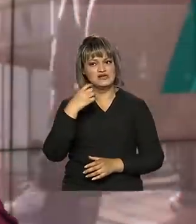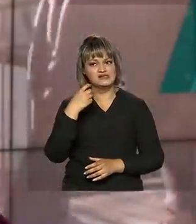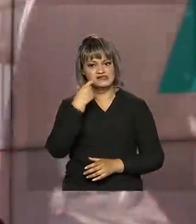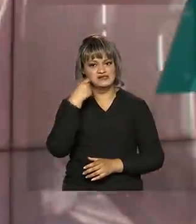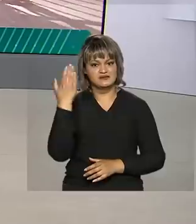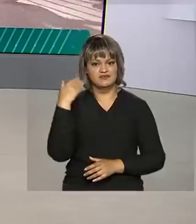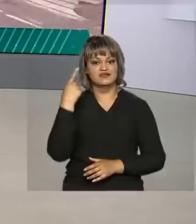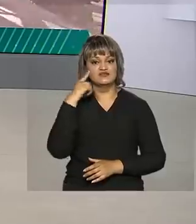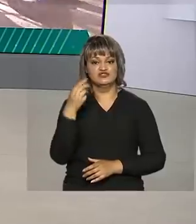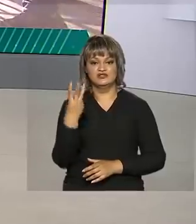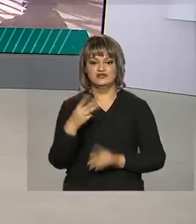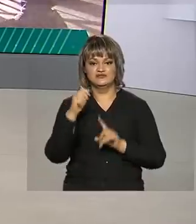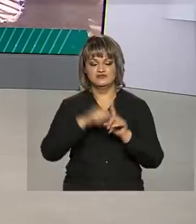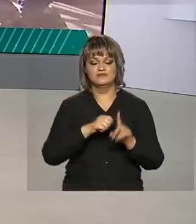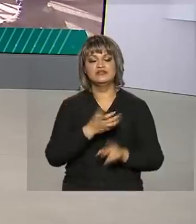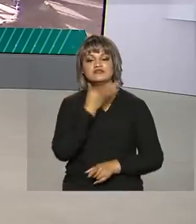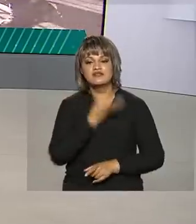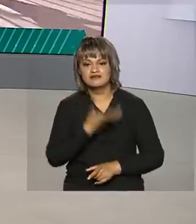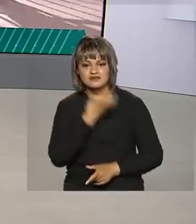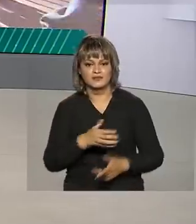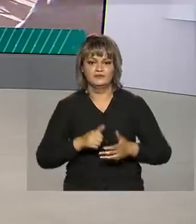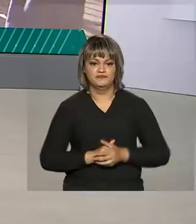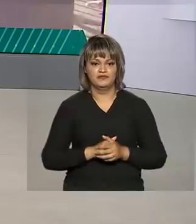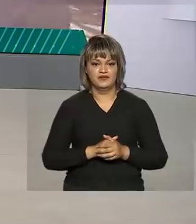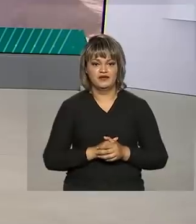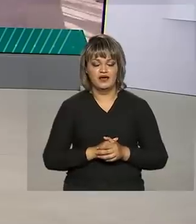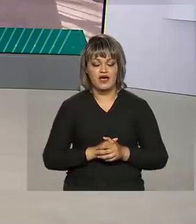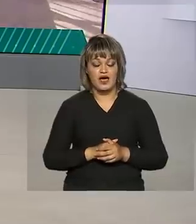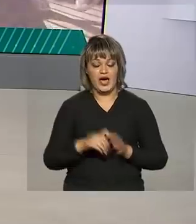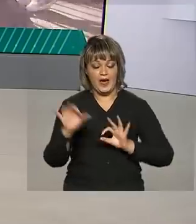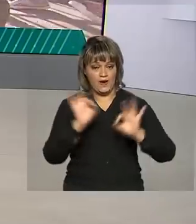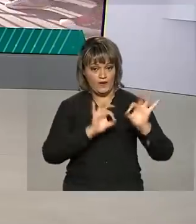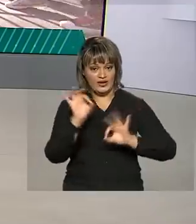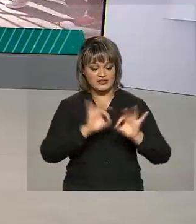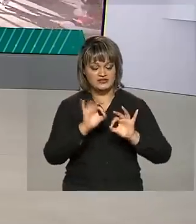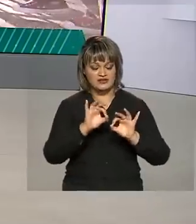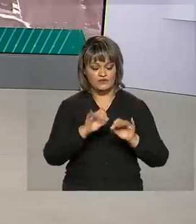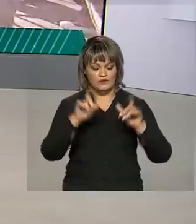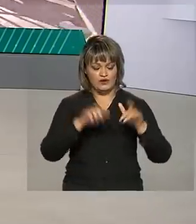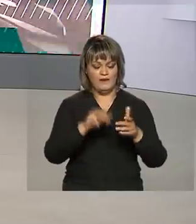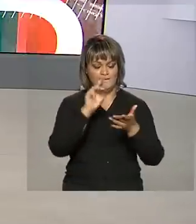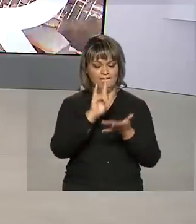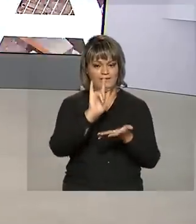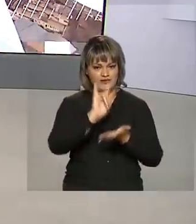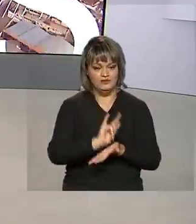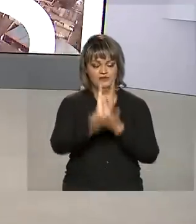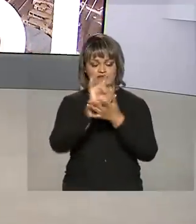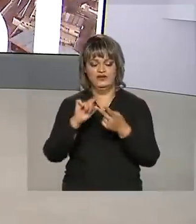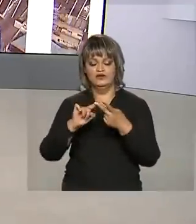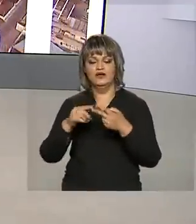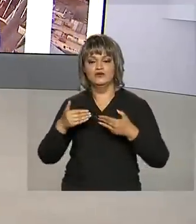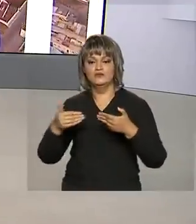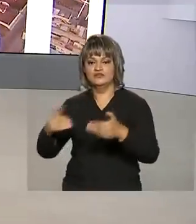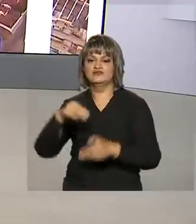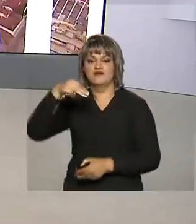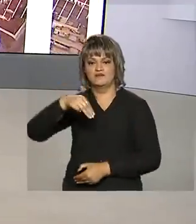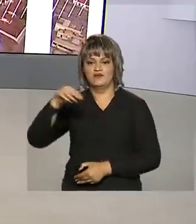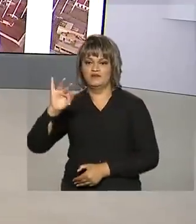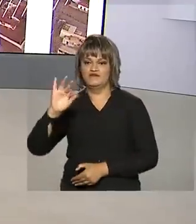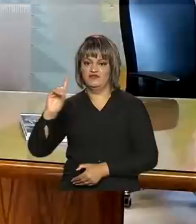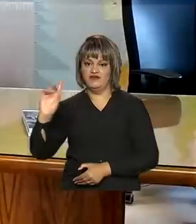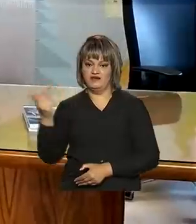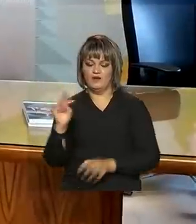3 de dezembro. A premiação foi realizada pelo Programa Pátria Voluntária e pelo Ministério da Mulher, da Família e dos Direitos Humanos.